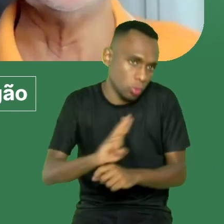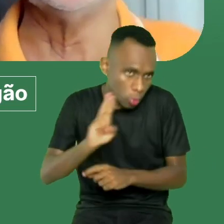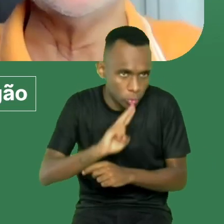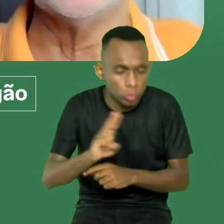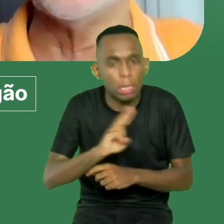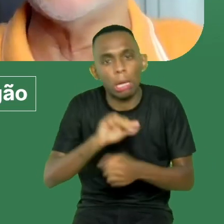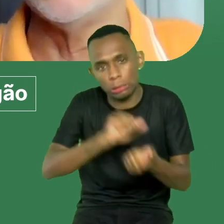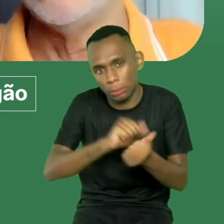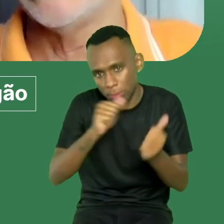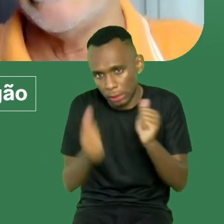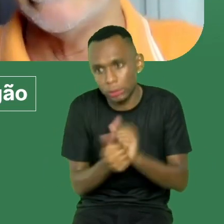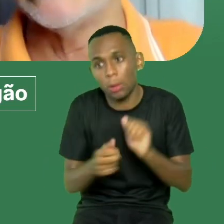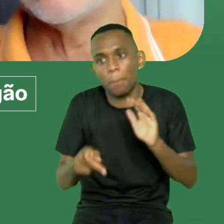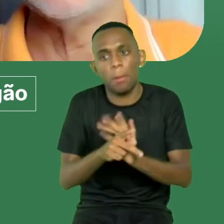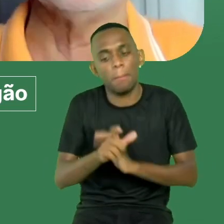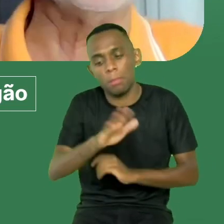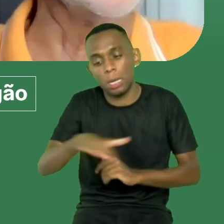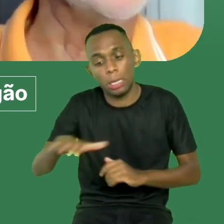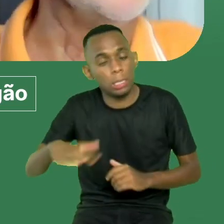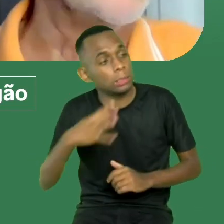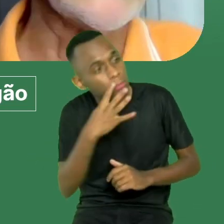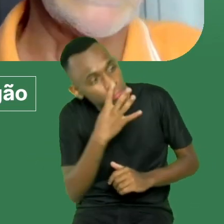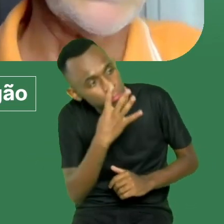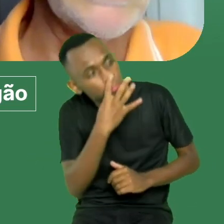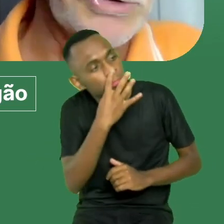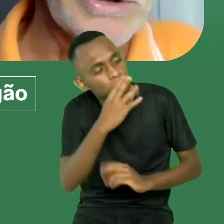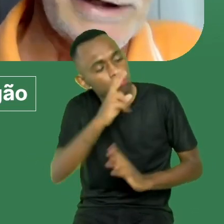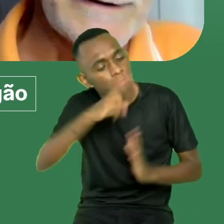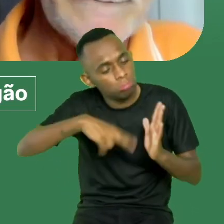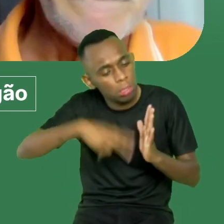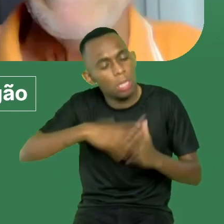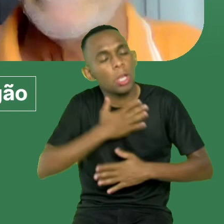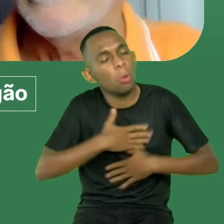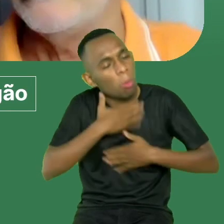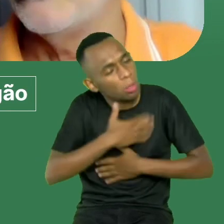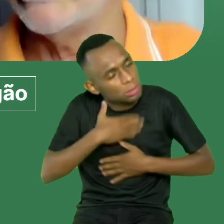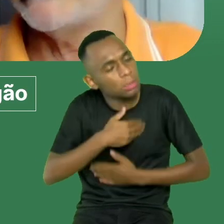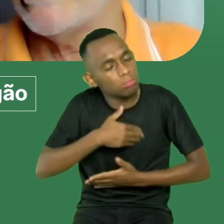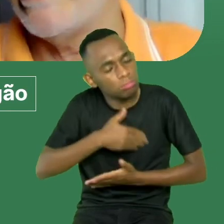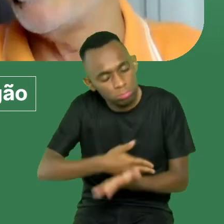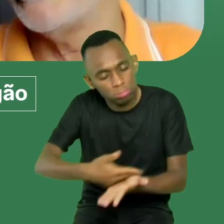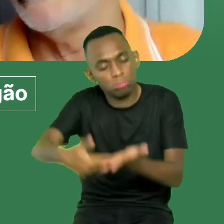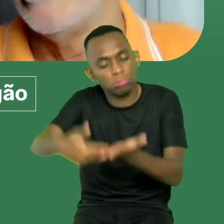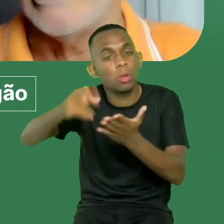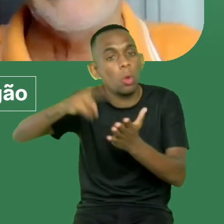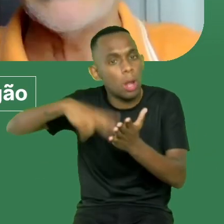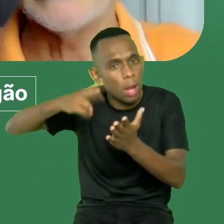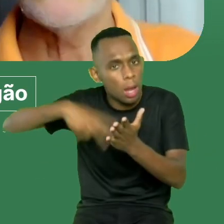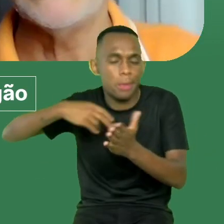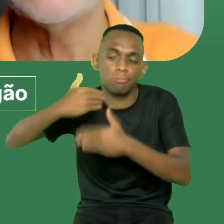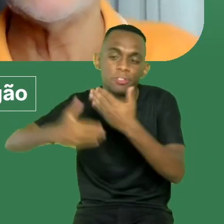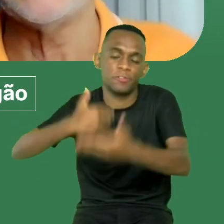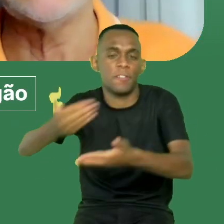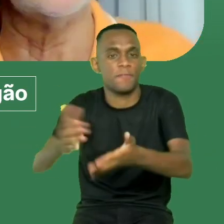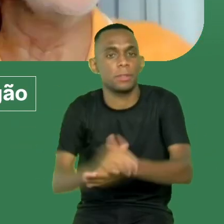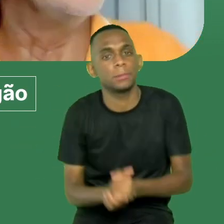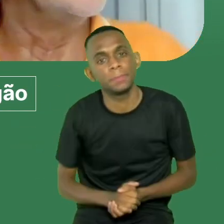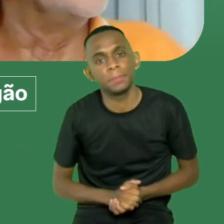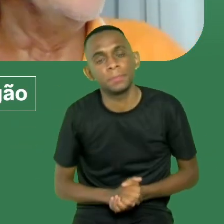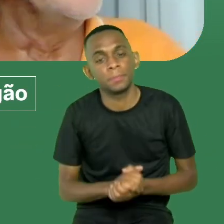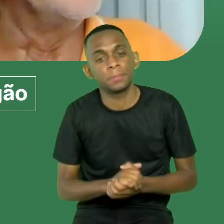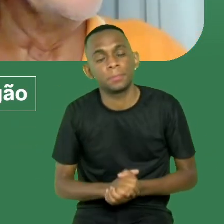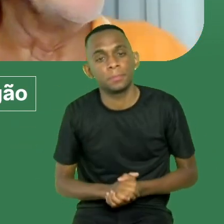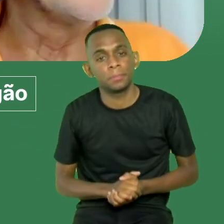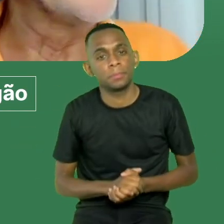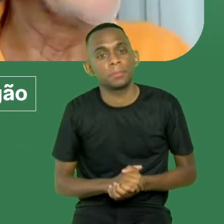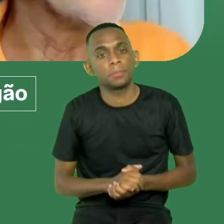para seduzir o leitor criança, né? Para fazer ele gostar de ler. Ele É. gostar de. É a mesma coisa de que